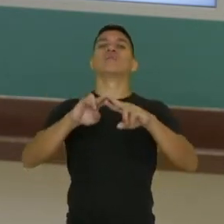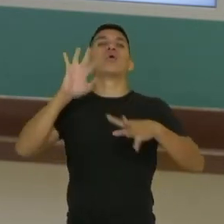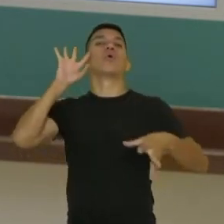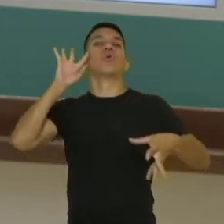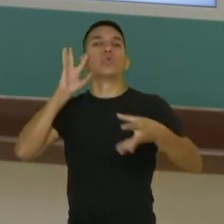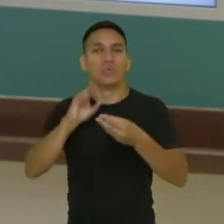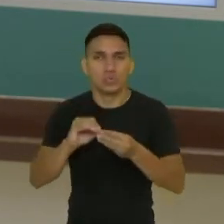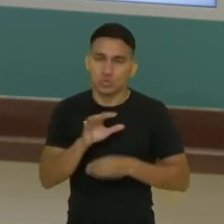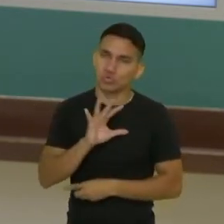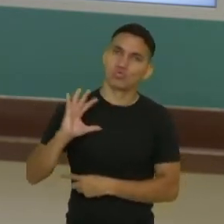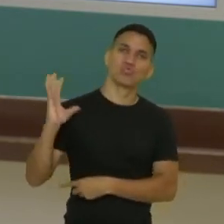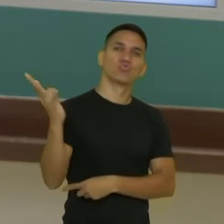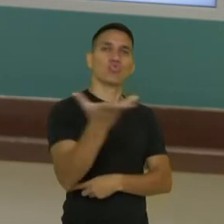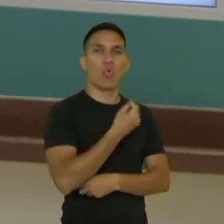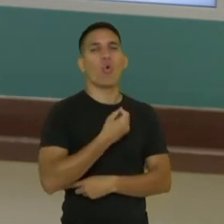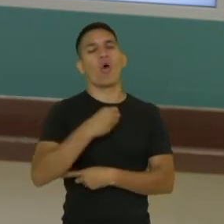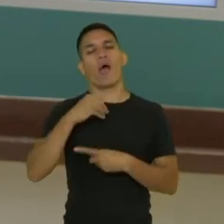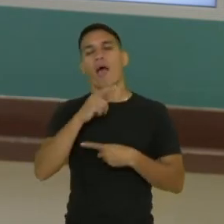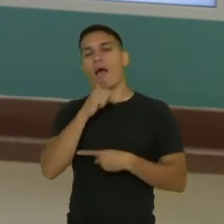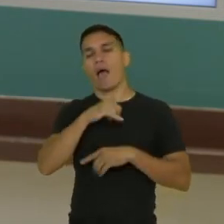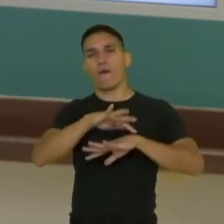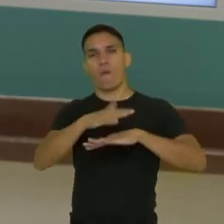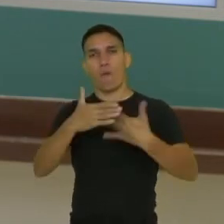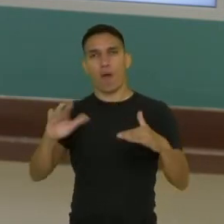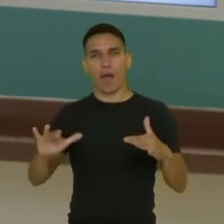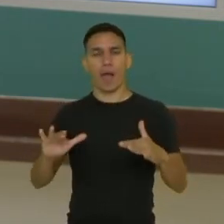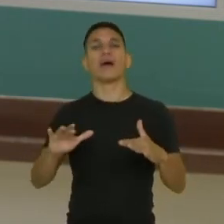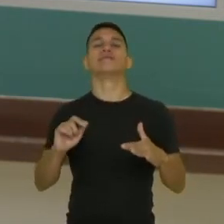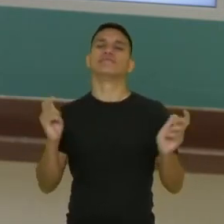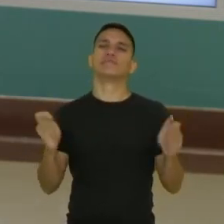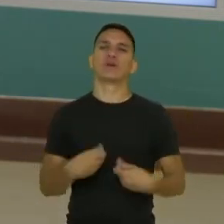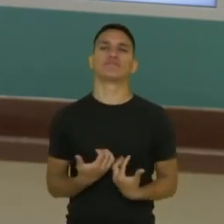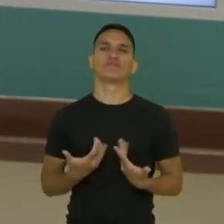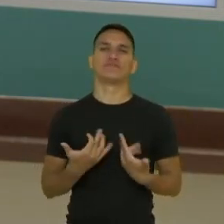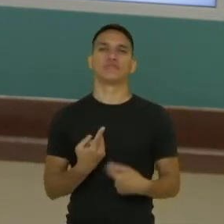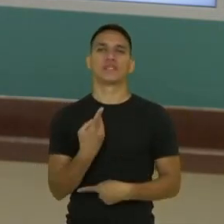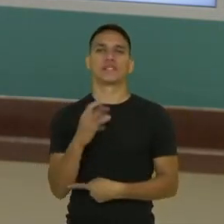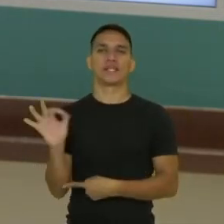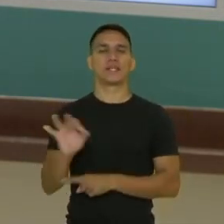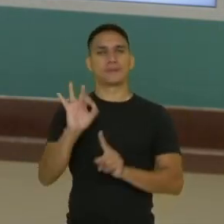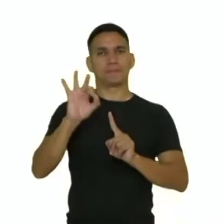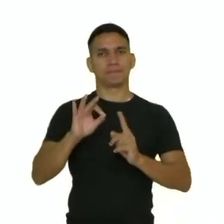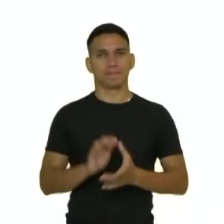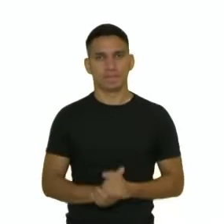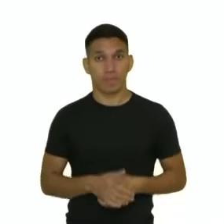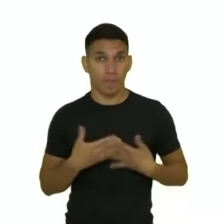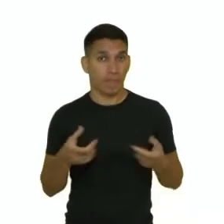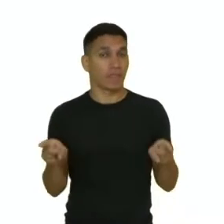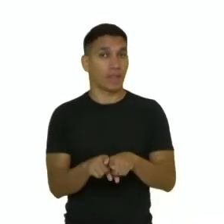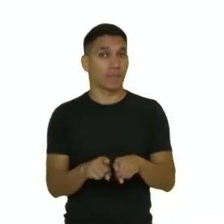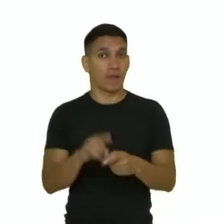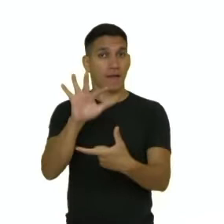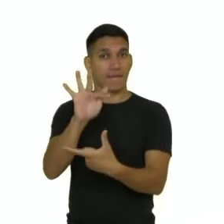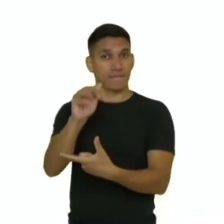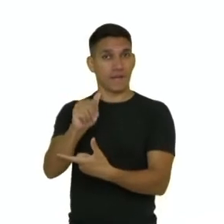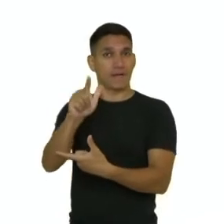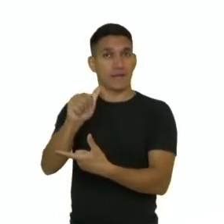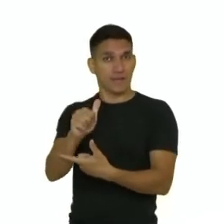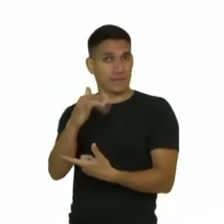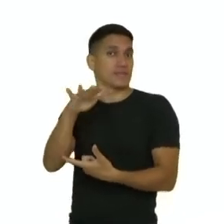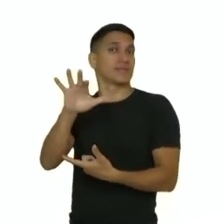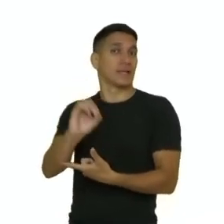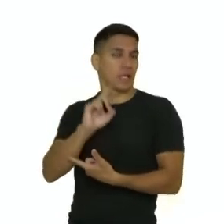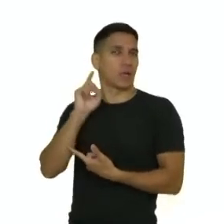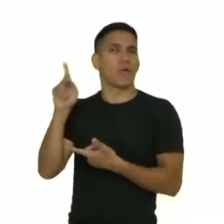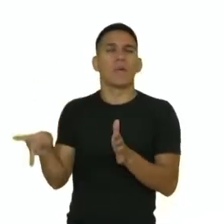que toda a água a nível do mar ferve a 100 graus, certo? Bom, nós temos também as falácias.